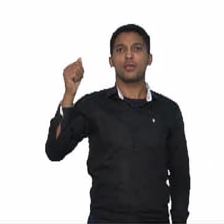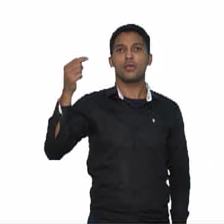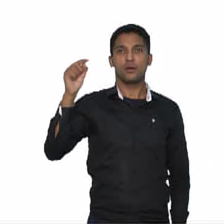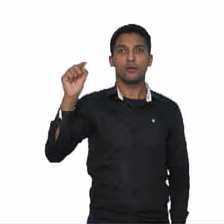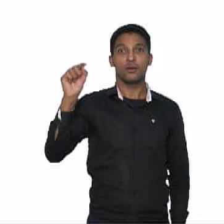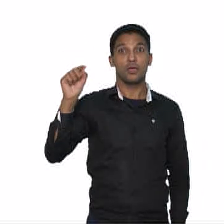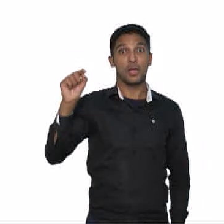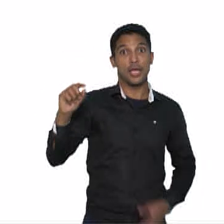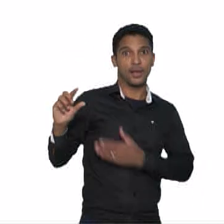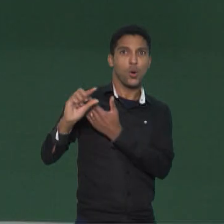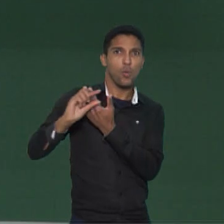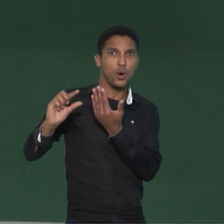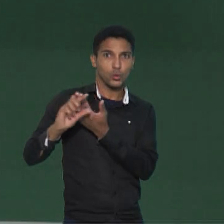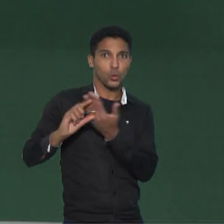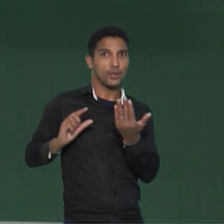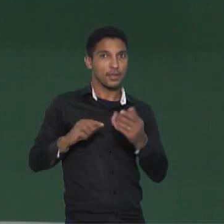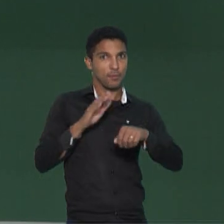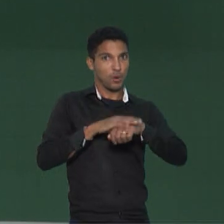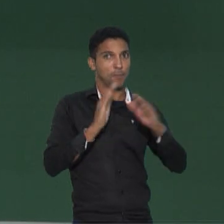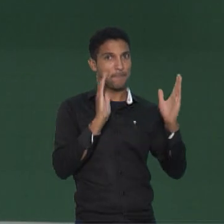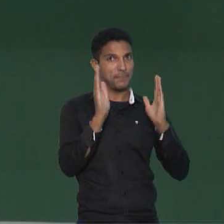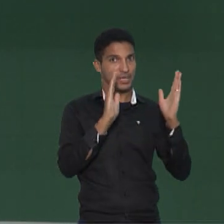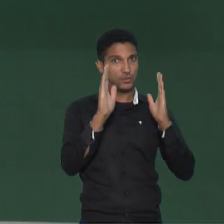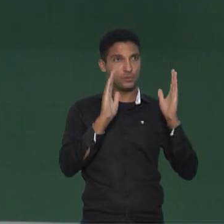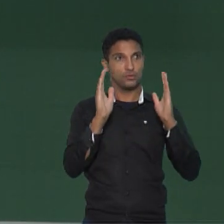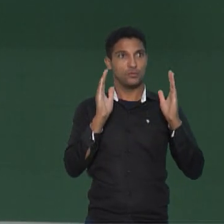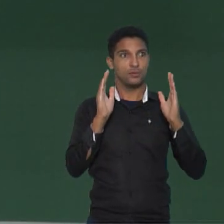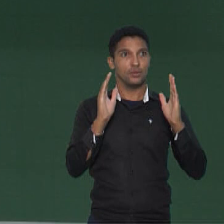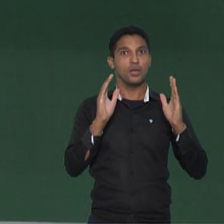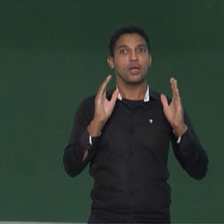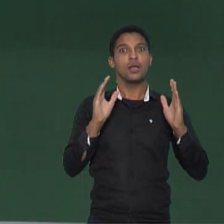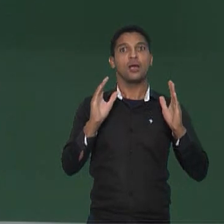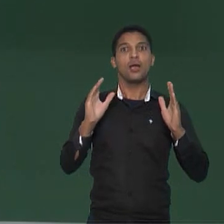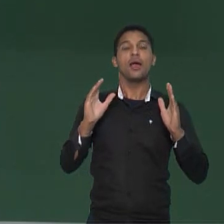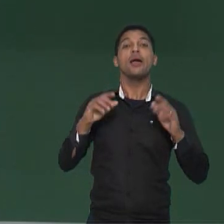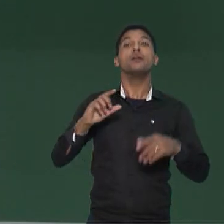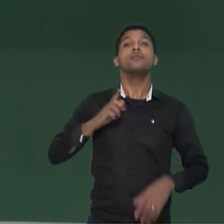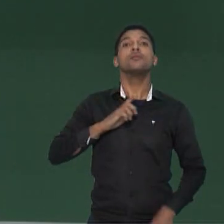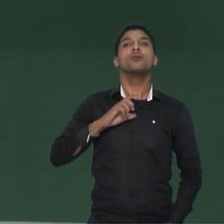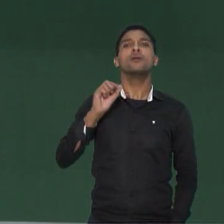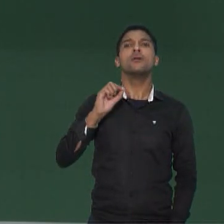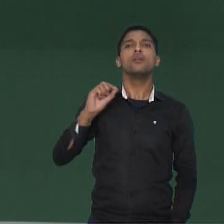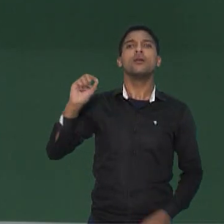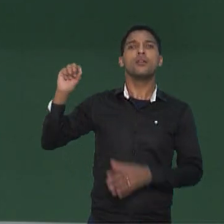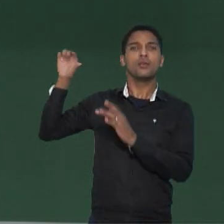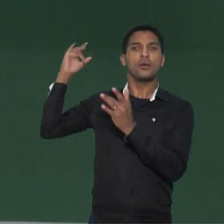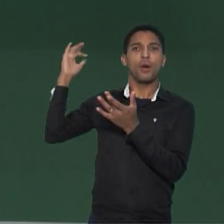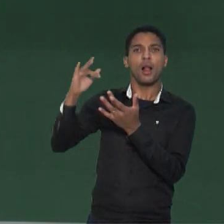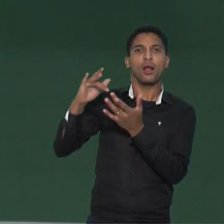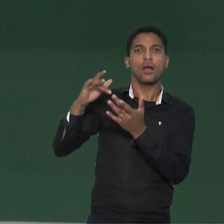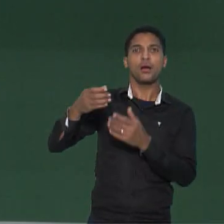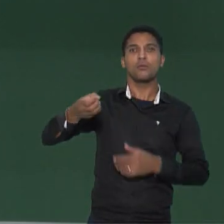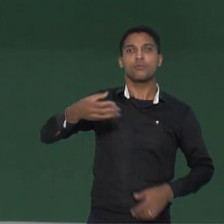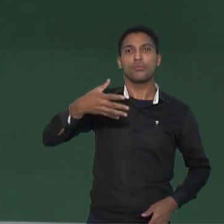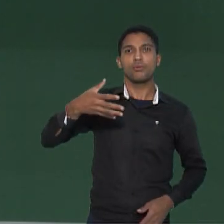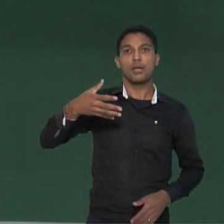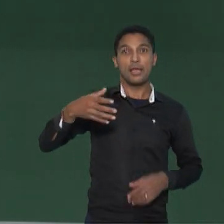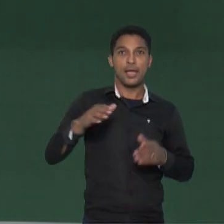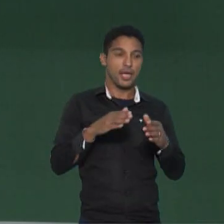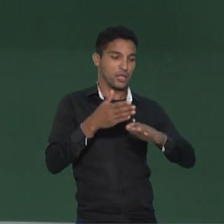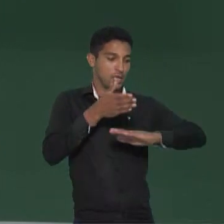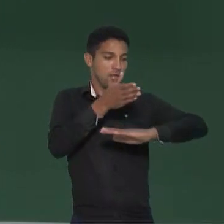Tá? Então, pessoal, apesar do movimento neoclassicista vir rebater o rococó